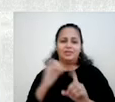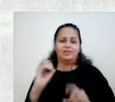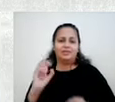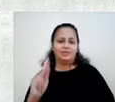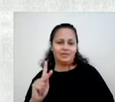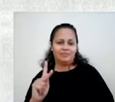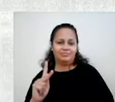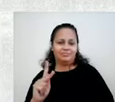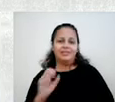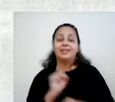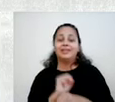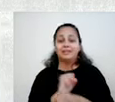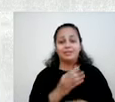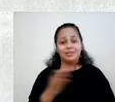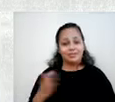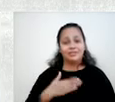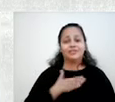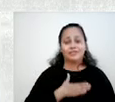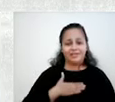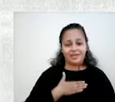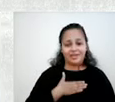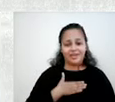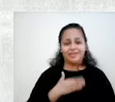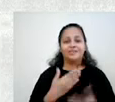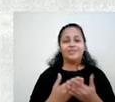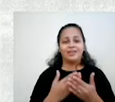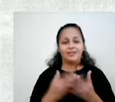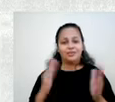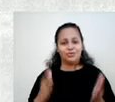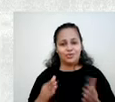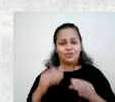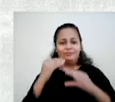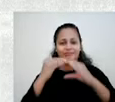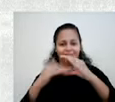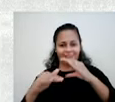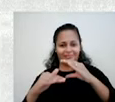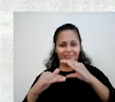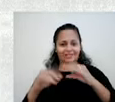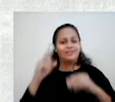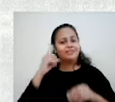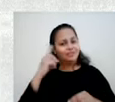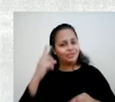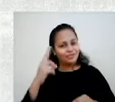Ok? Bom, espero que tenham gostado da aula de hoje. Acima está meu contato, caso tenham